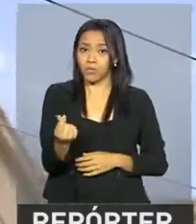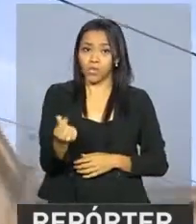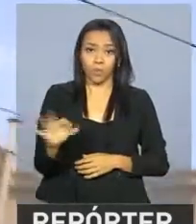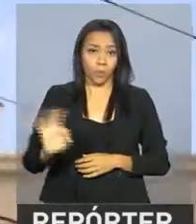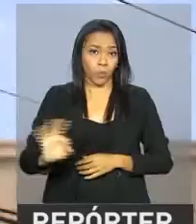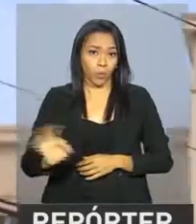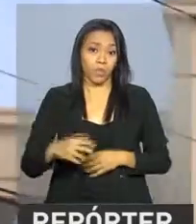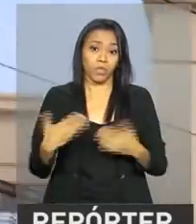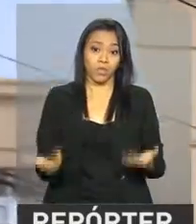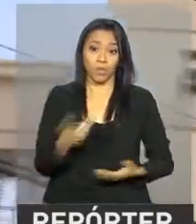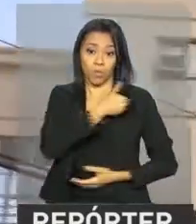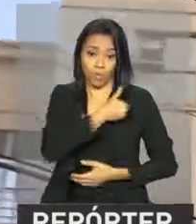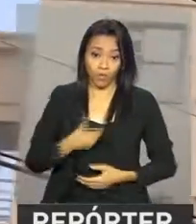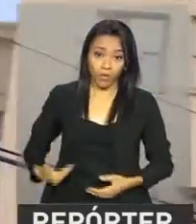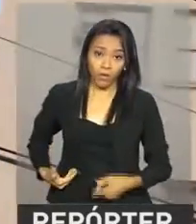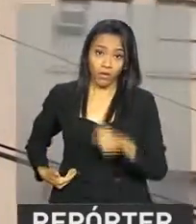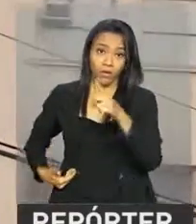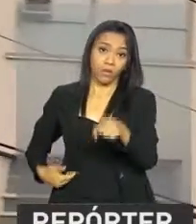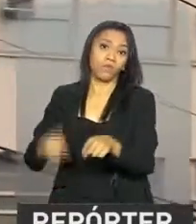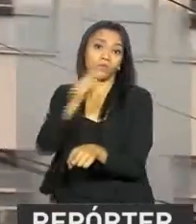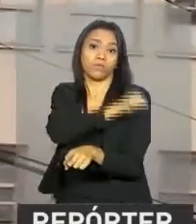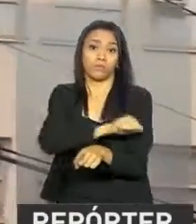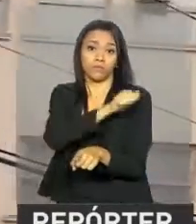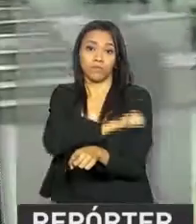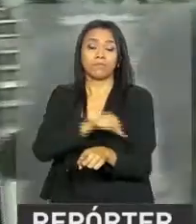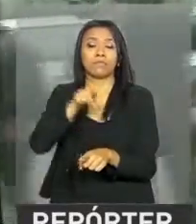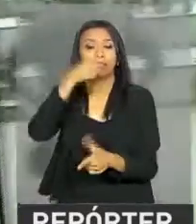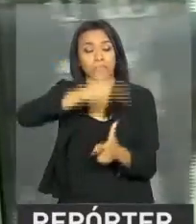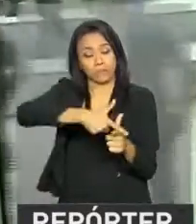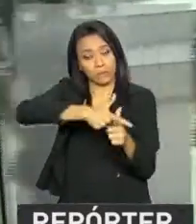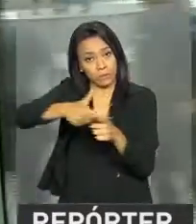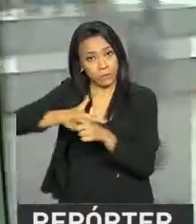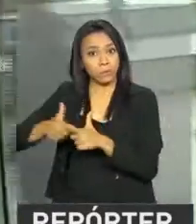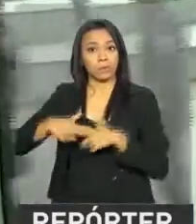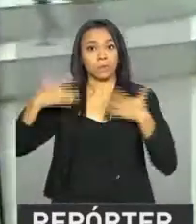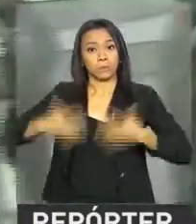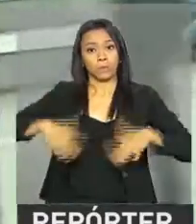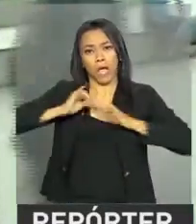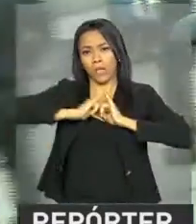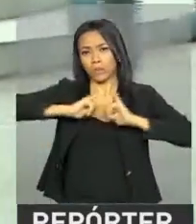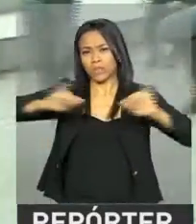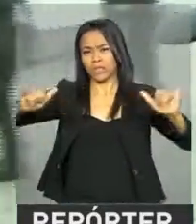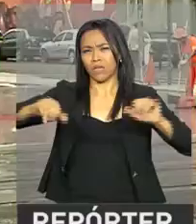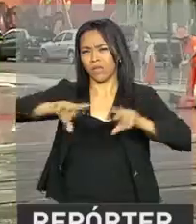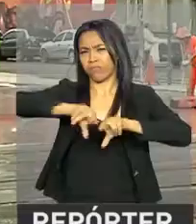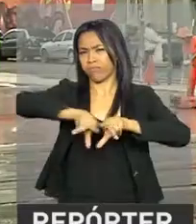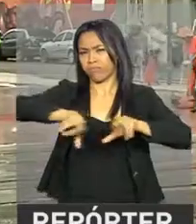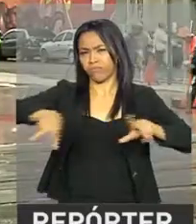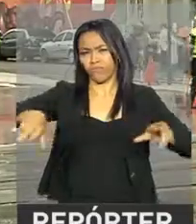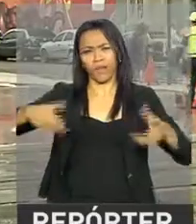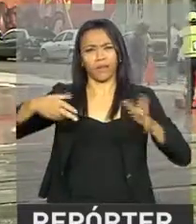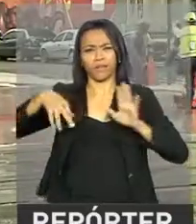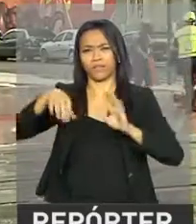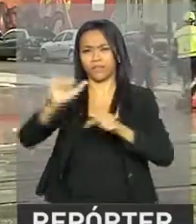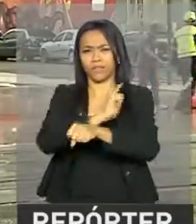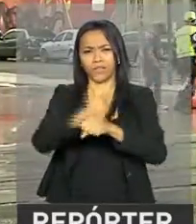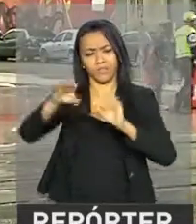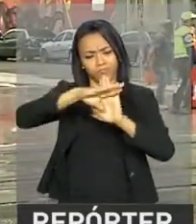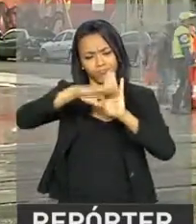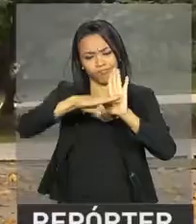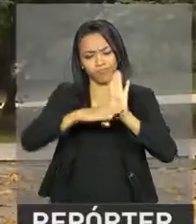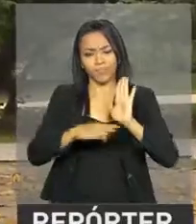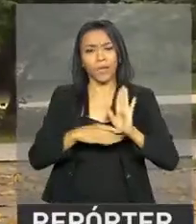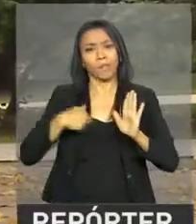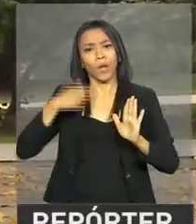governo carioca a decretar estado de calamidade pública e a anunciar um conjunto de medidas para tentar equilibrar as contas